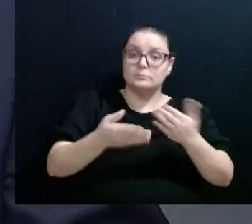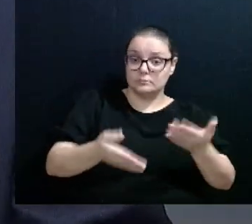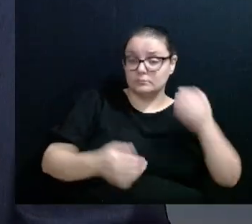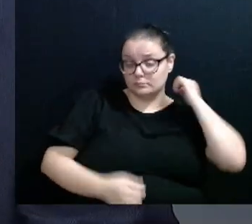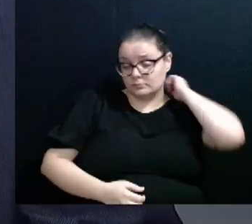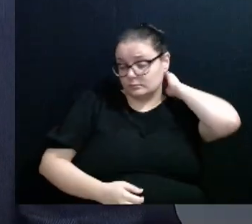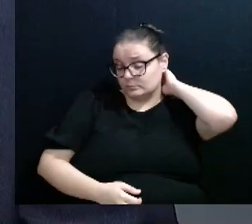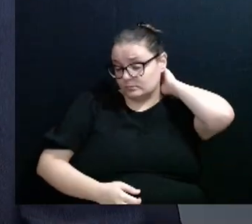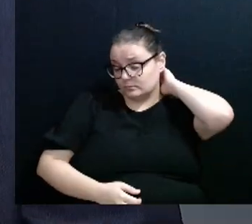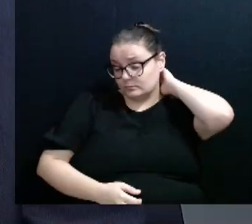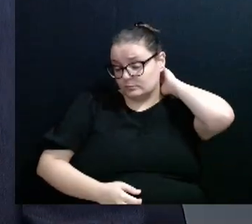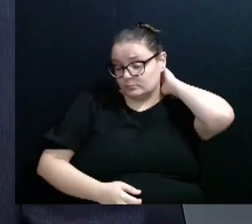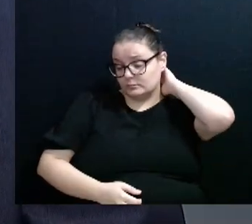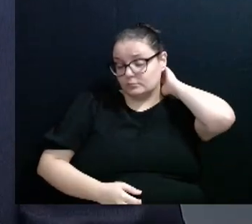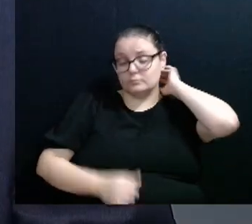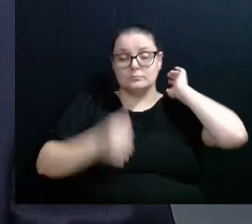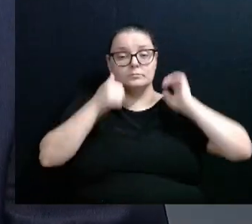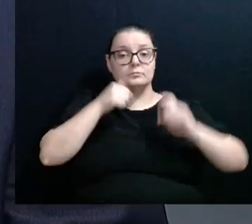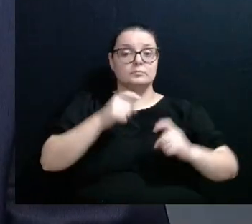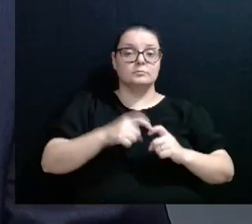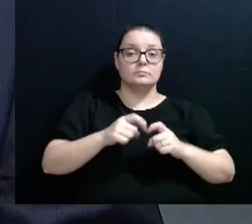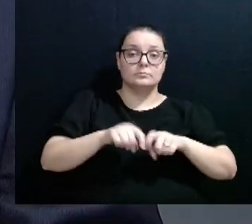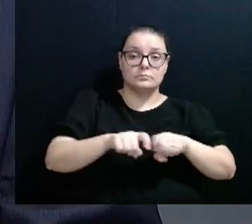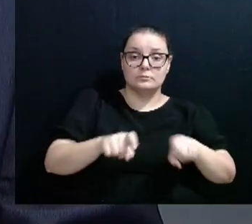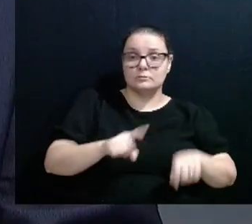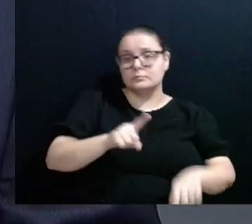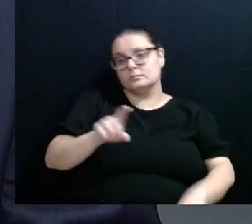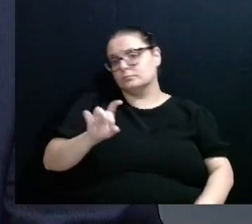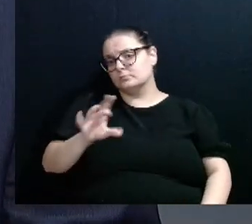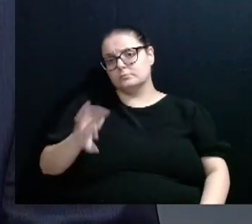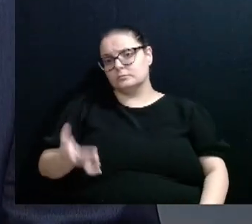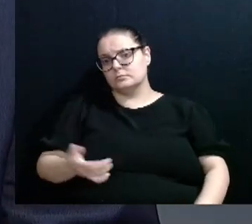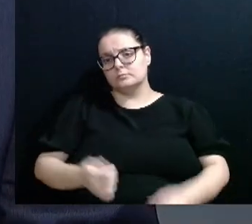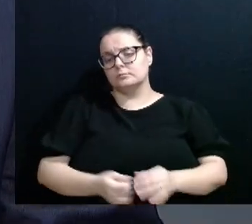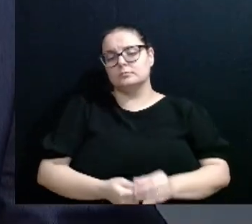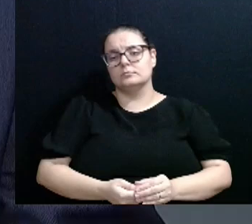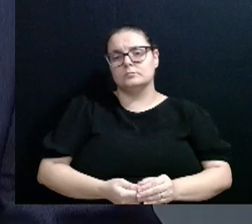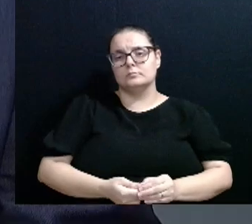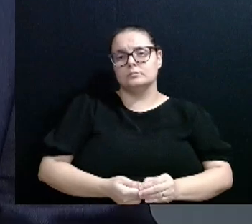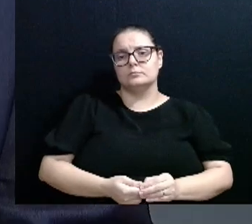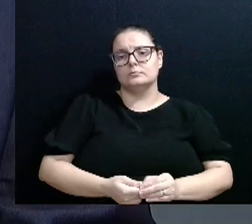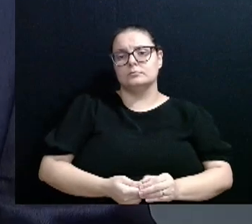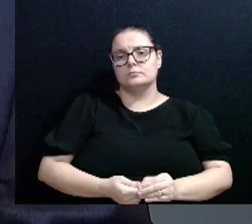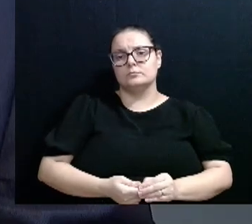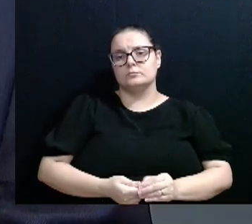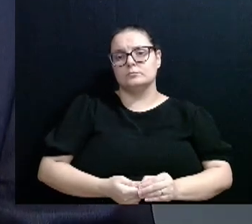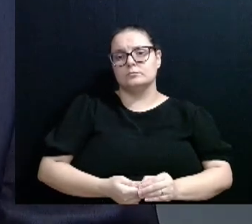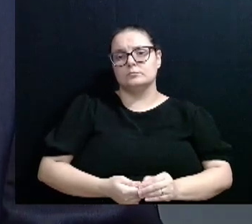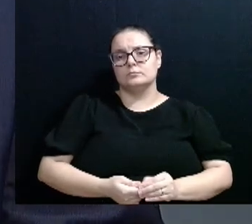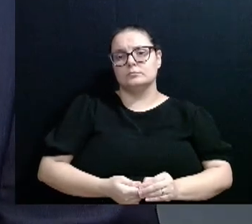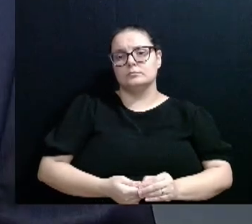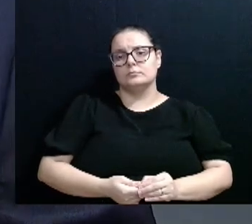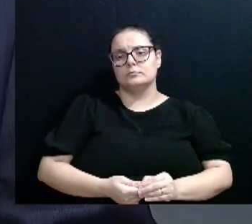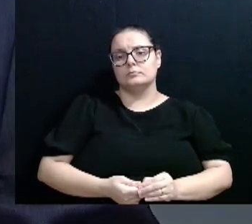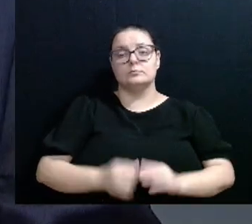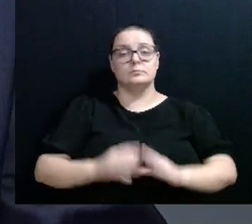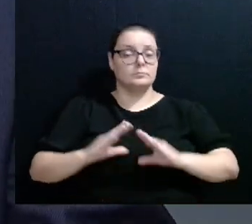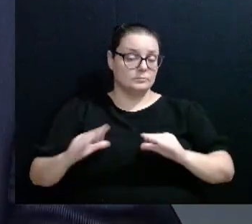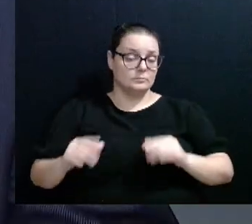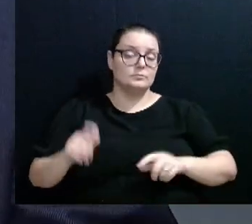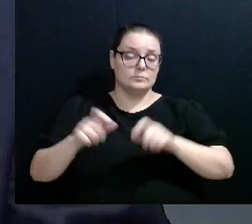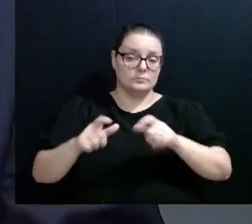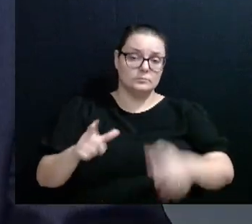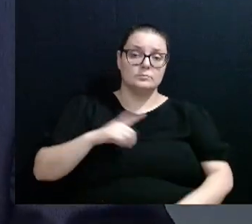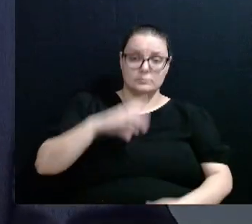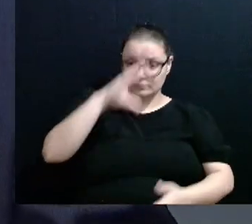médica e não só causa também além da conforto que as pessoas têm, a confiança